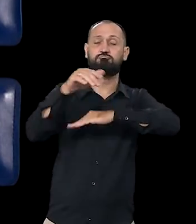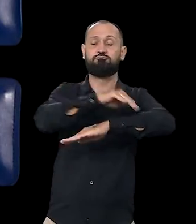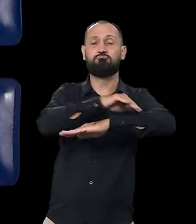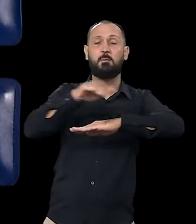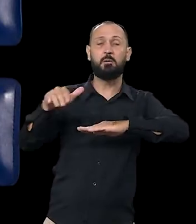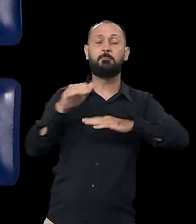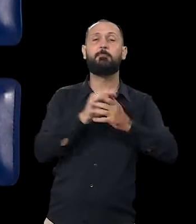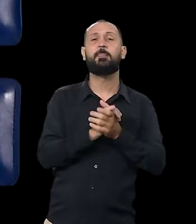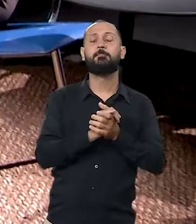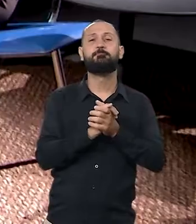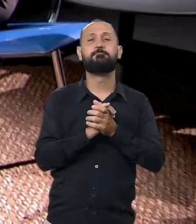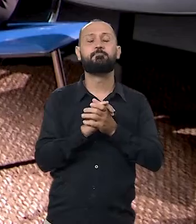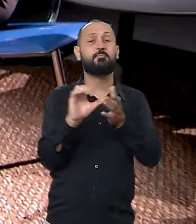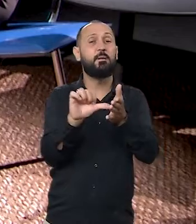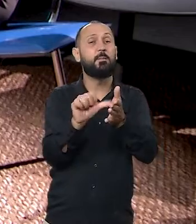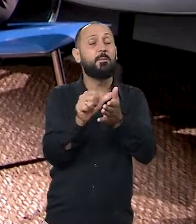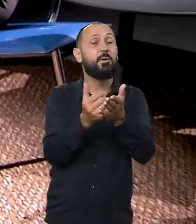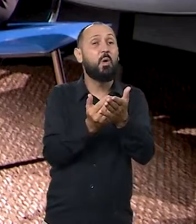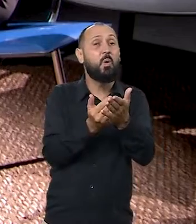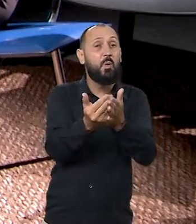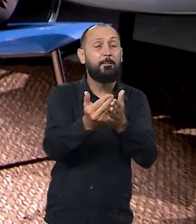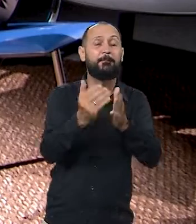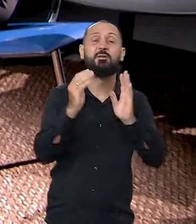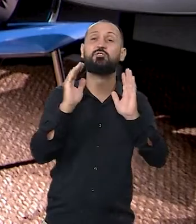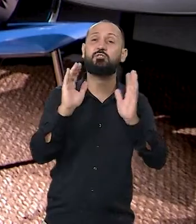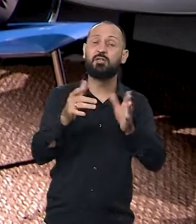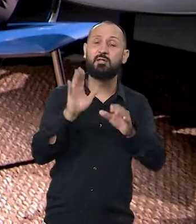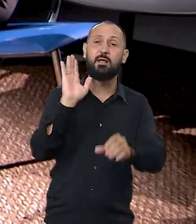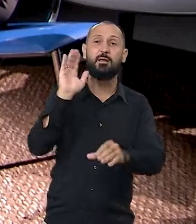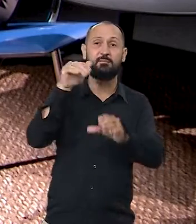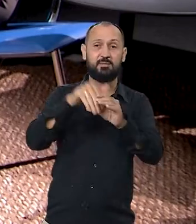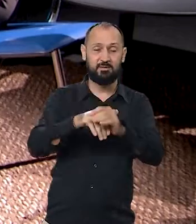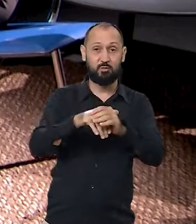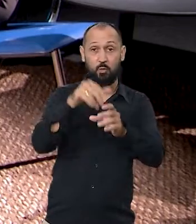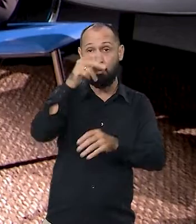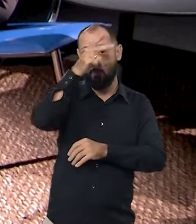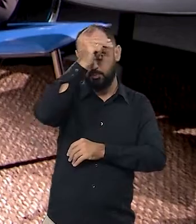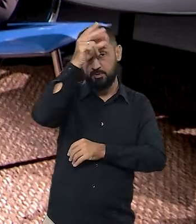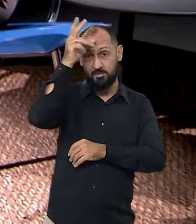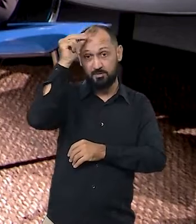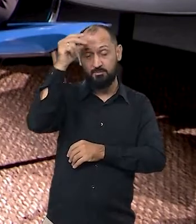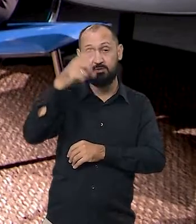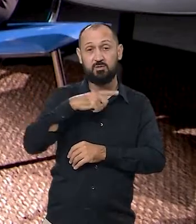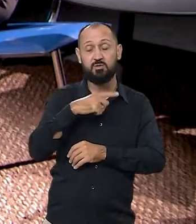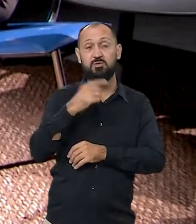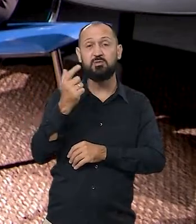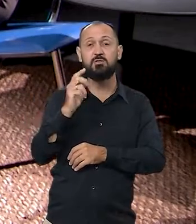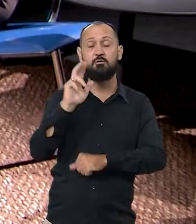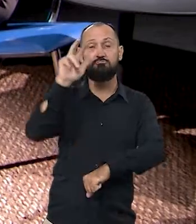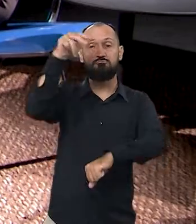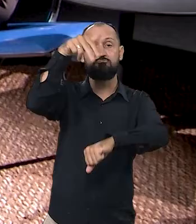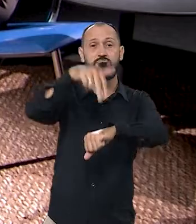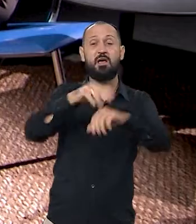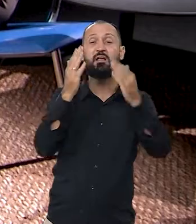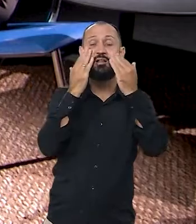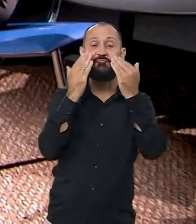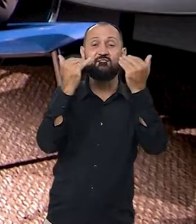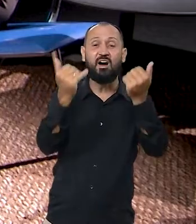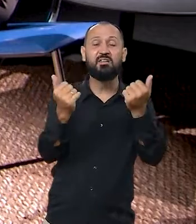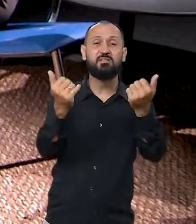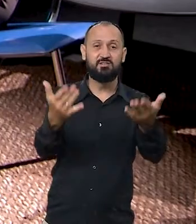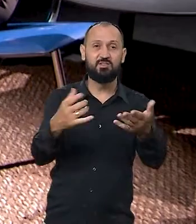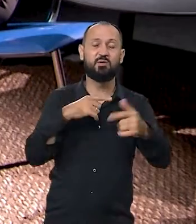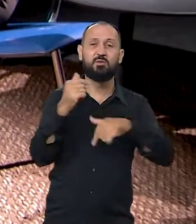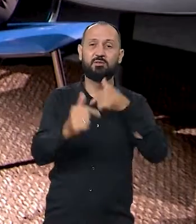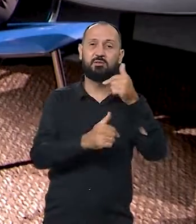da sorveteria. E na primeira eleição de Angélica, nós tínhamos um comício na frente da sorveteria